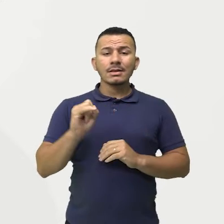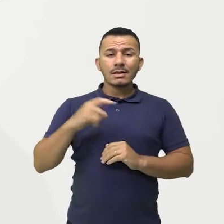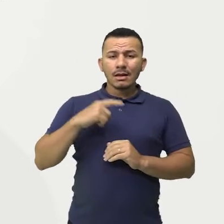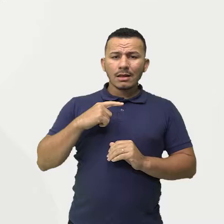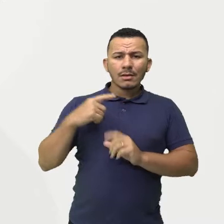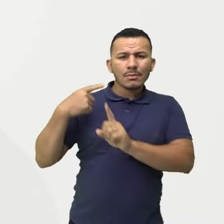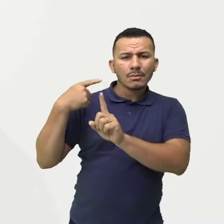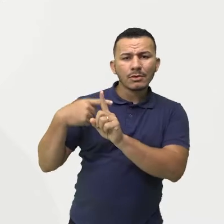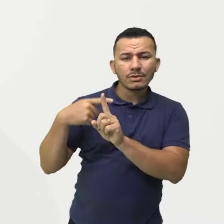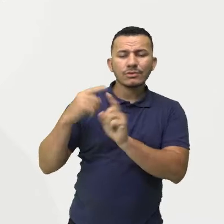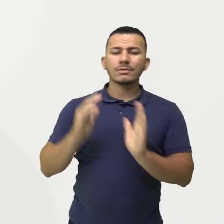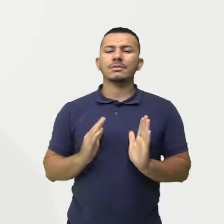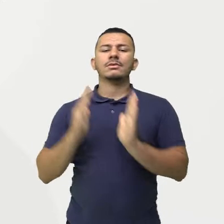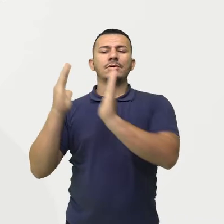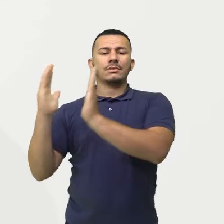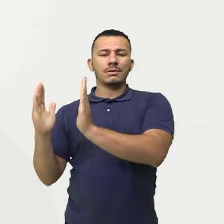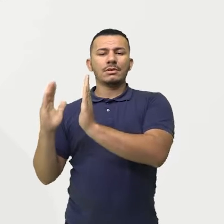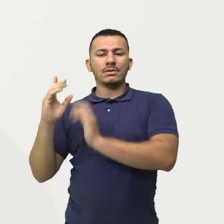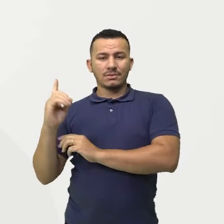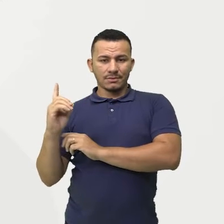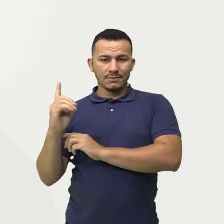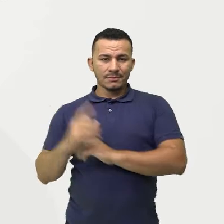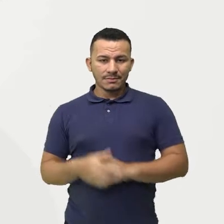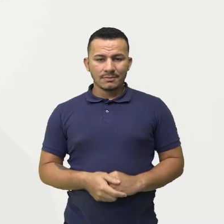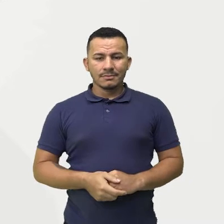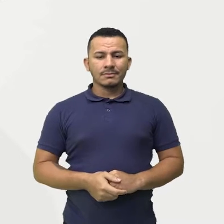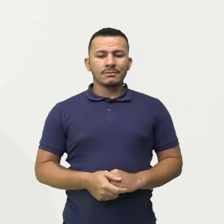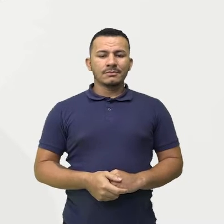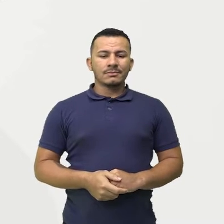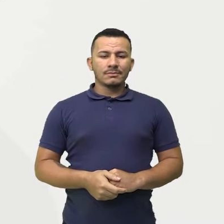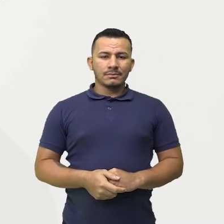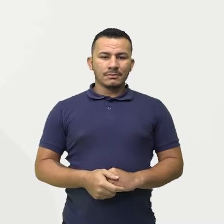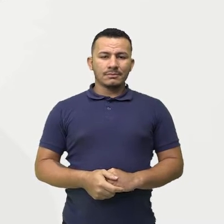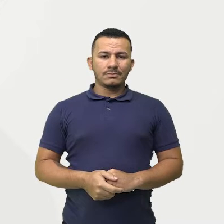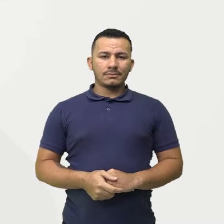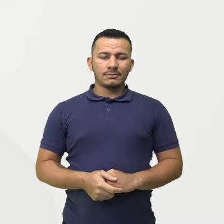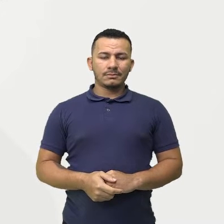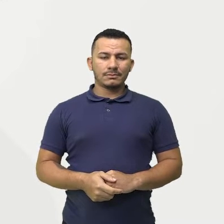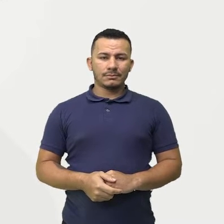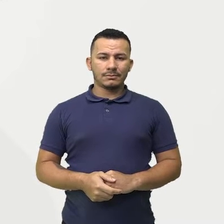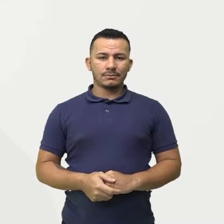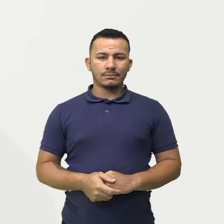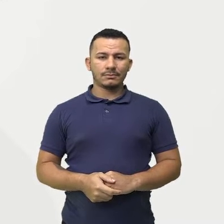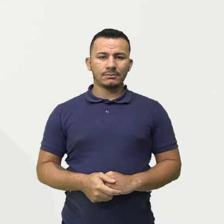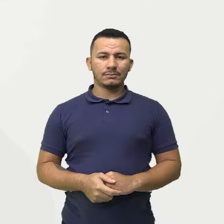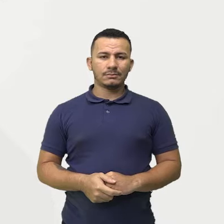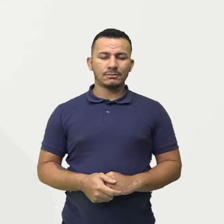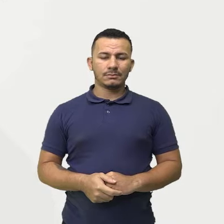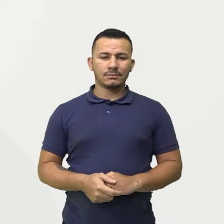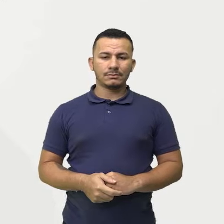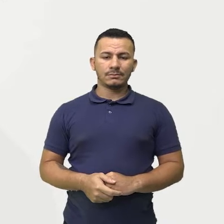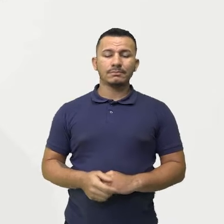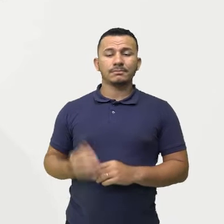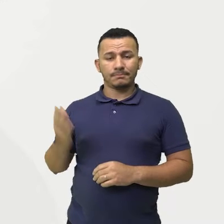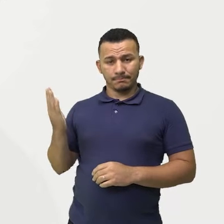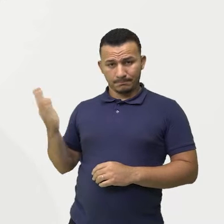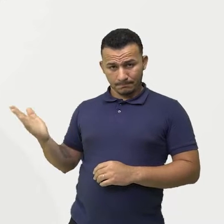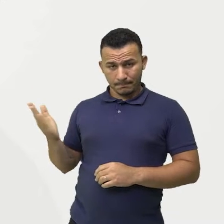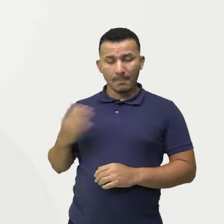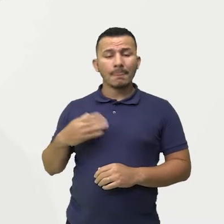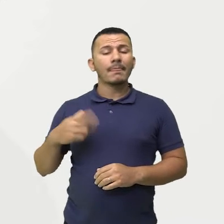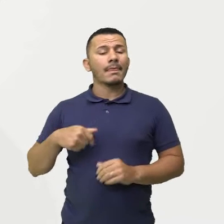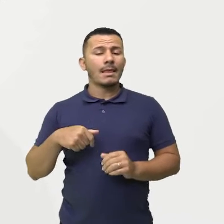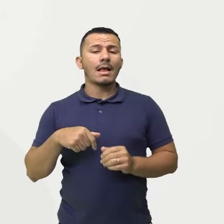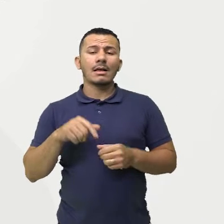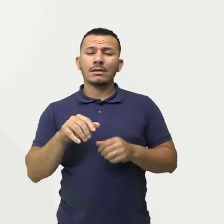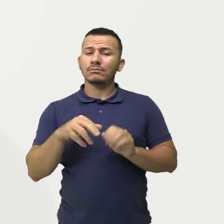números positivos, eles irão ficar à direita, certo? Então, essa aqui é a